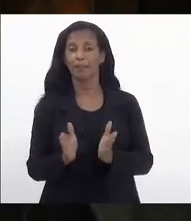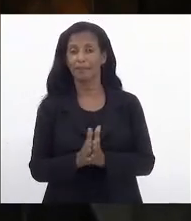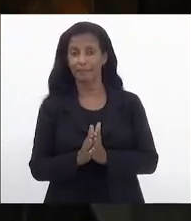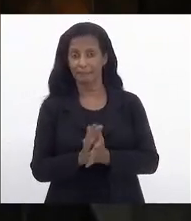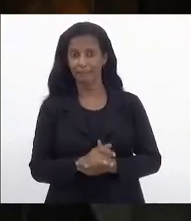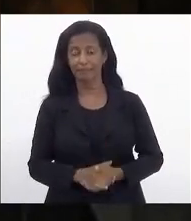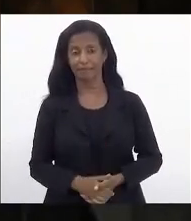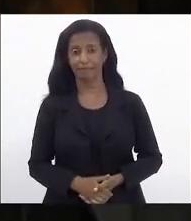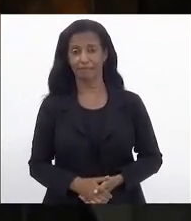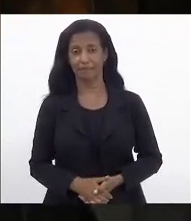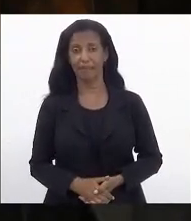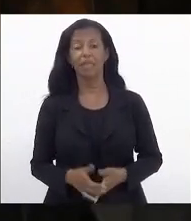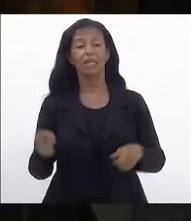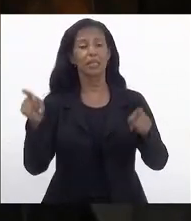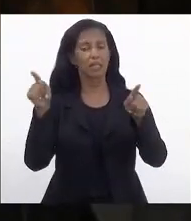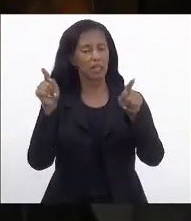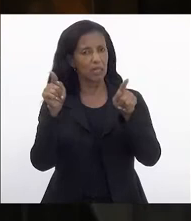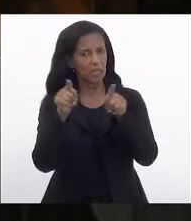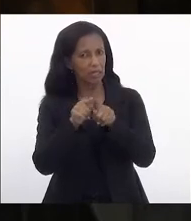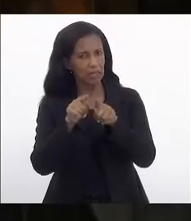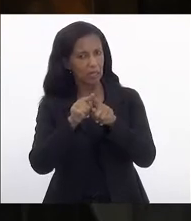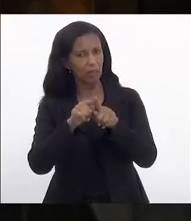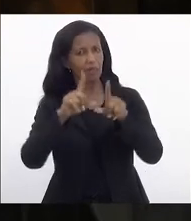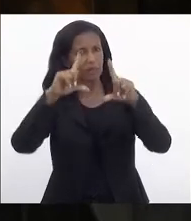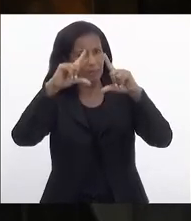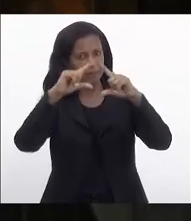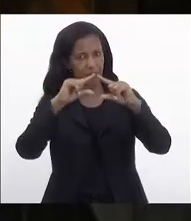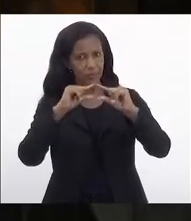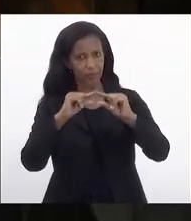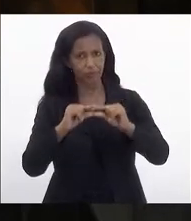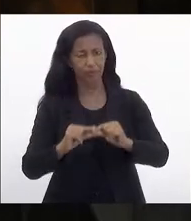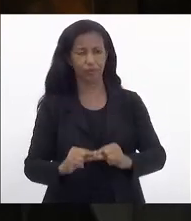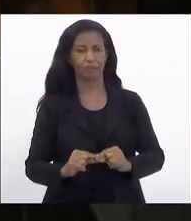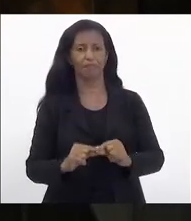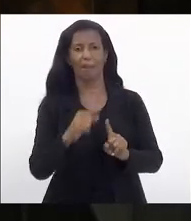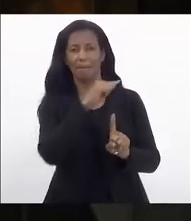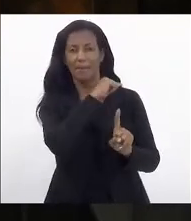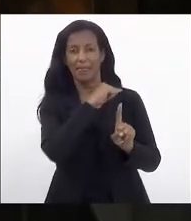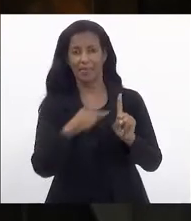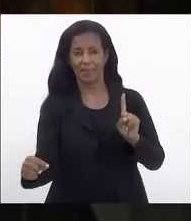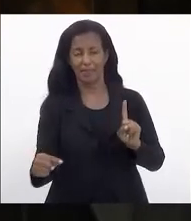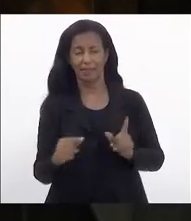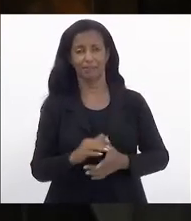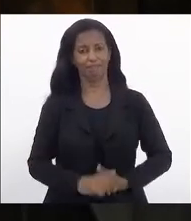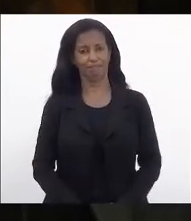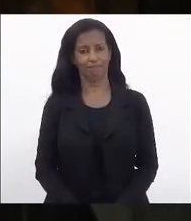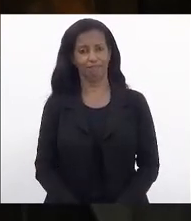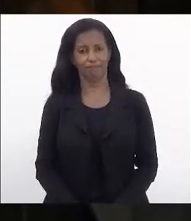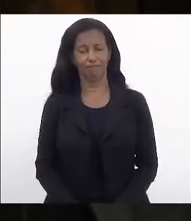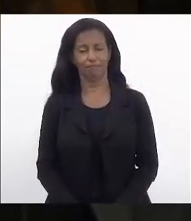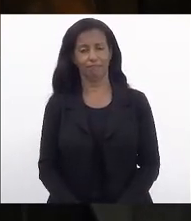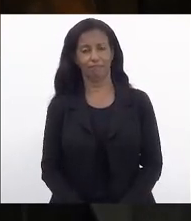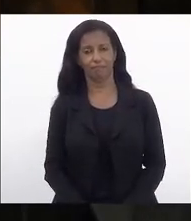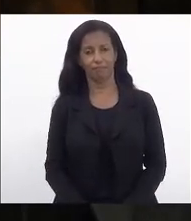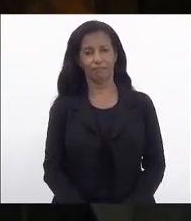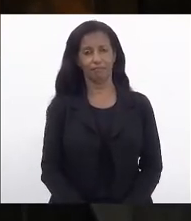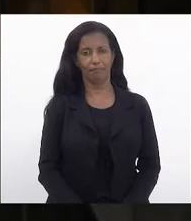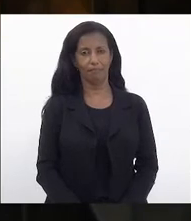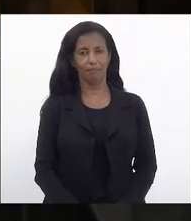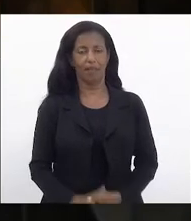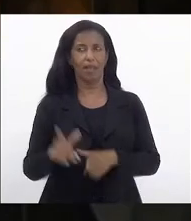que terá que ser reduzida a metade a mídia